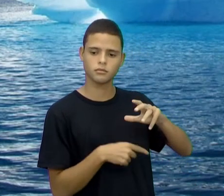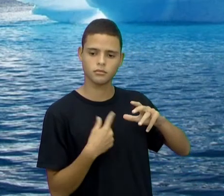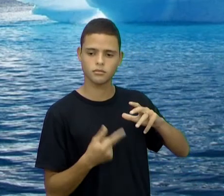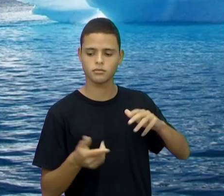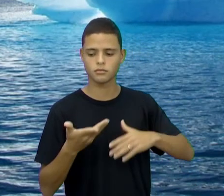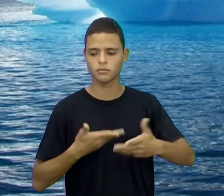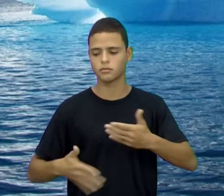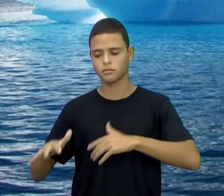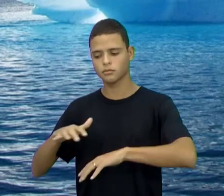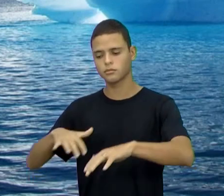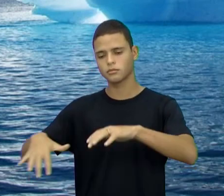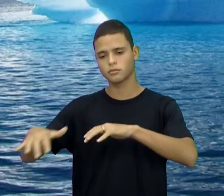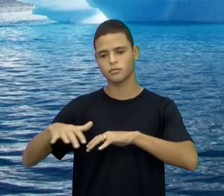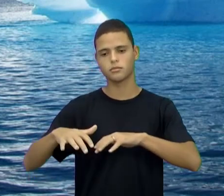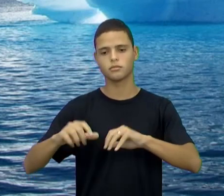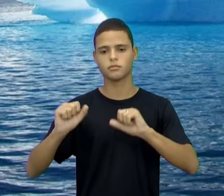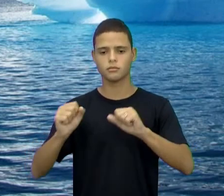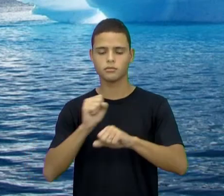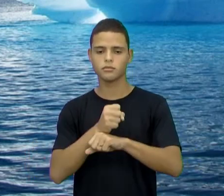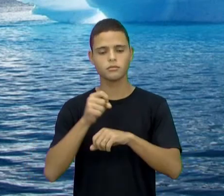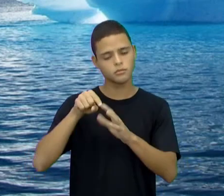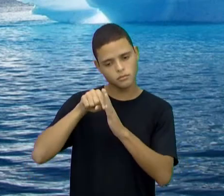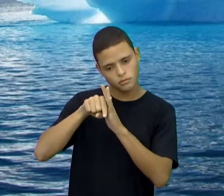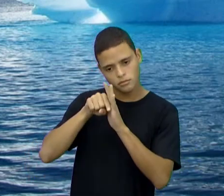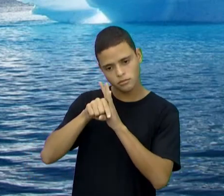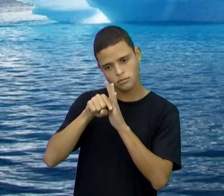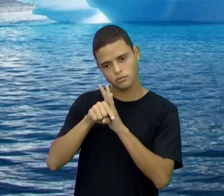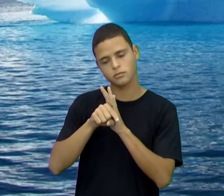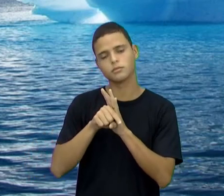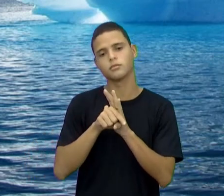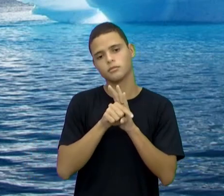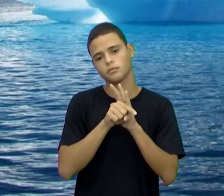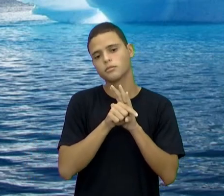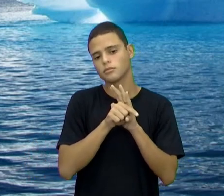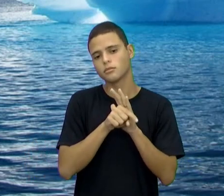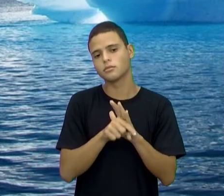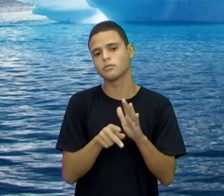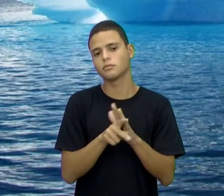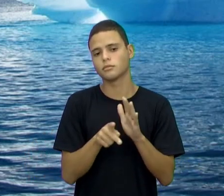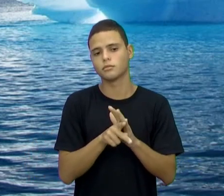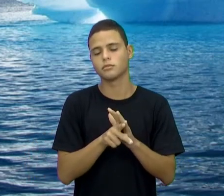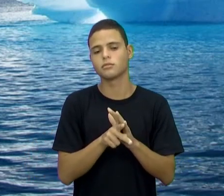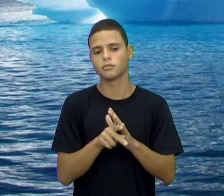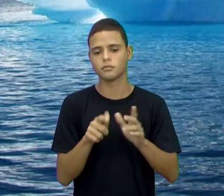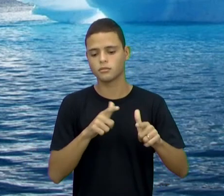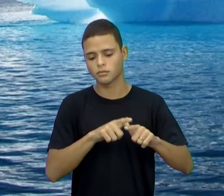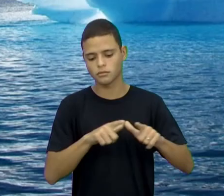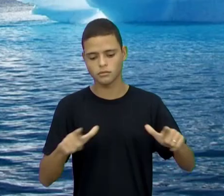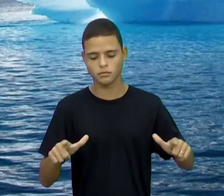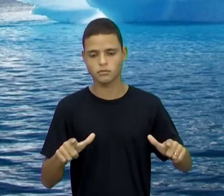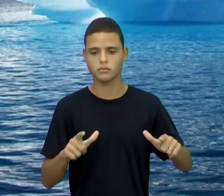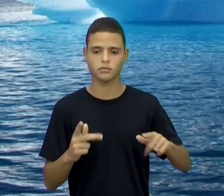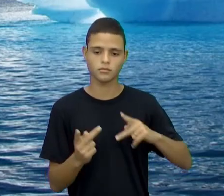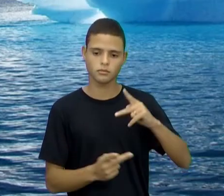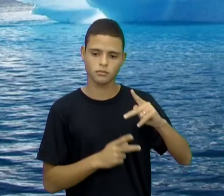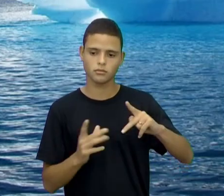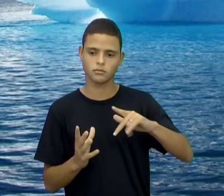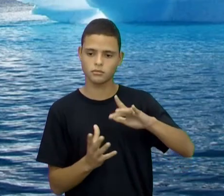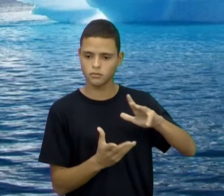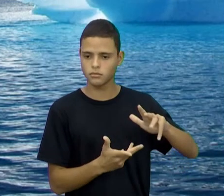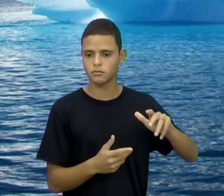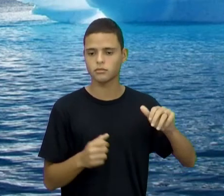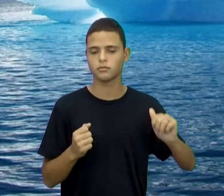essas partes terrestres. Pode-se fazer uma pesquisa, né, sobre as esferas terrestres, né? Pode até